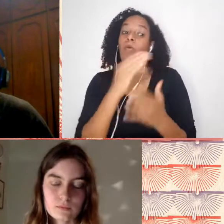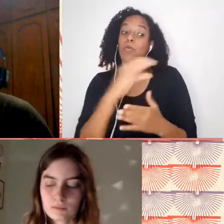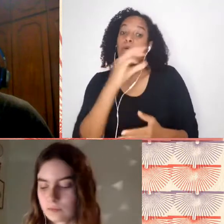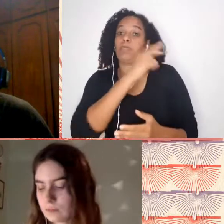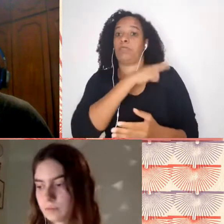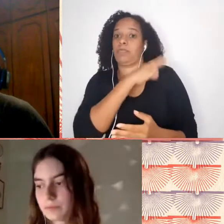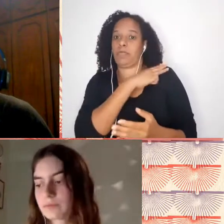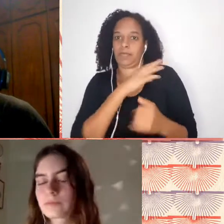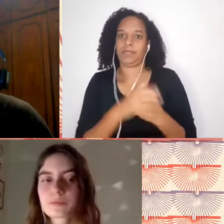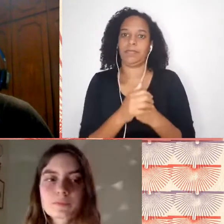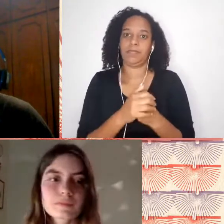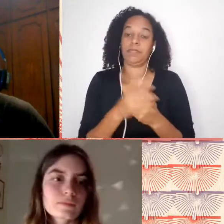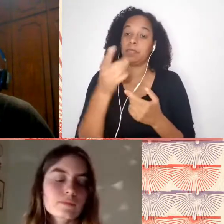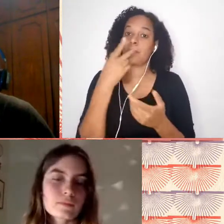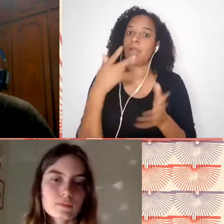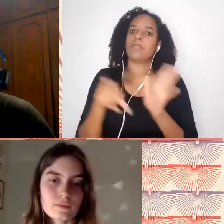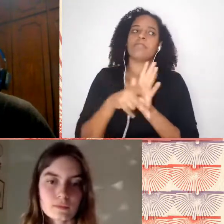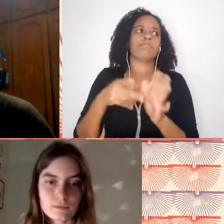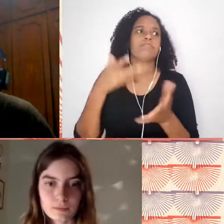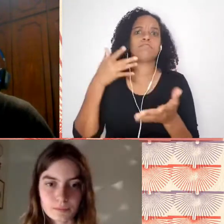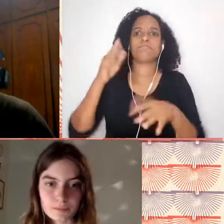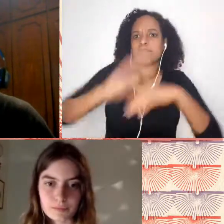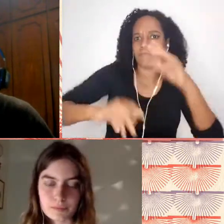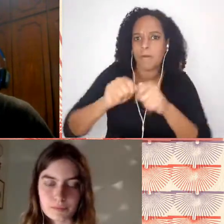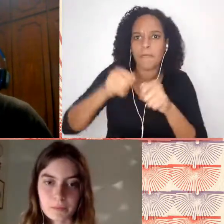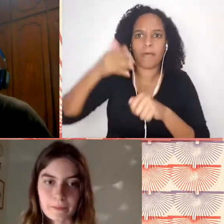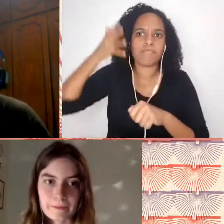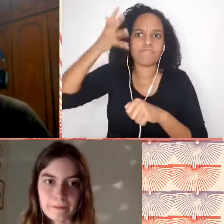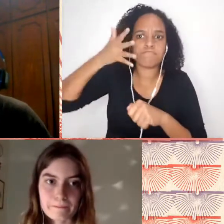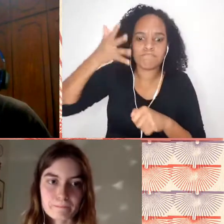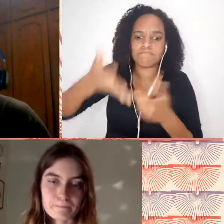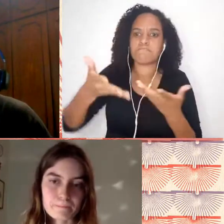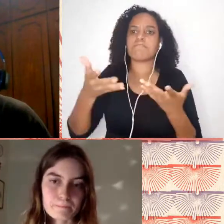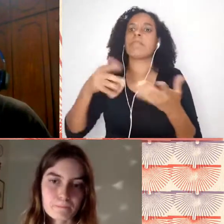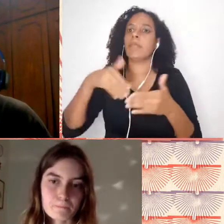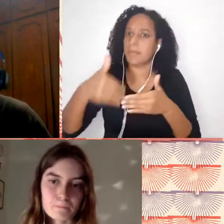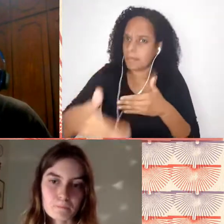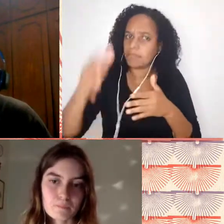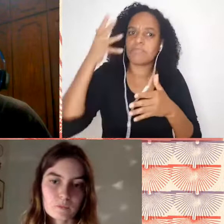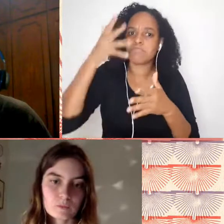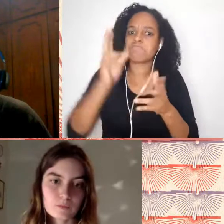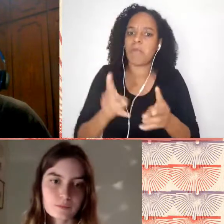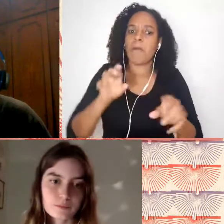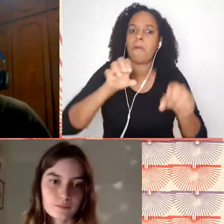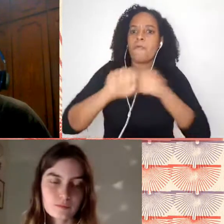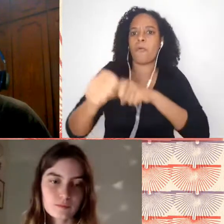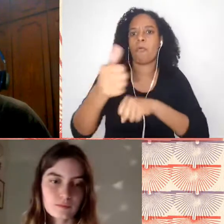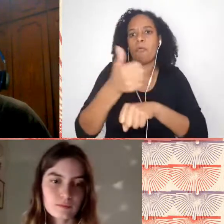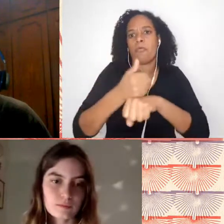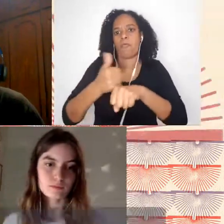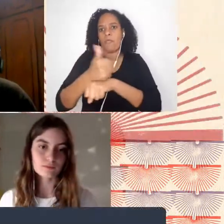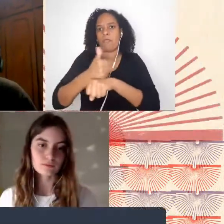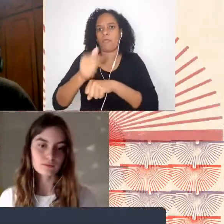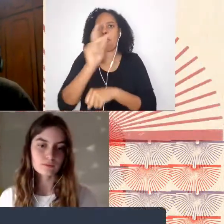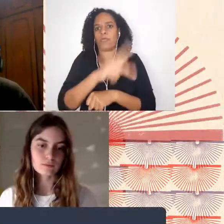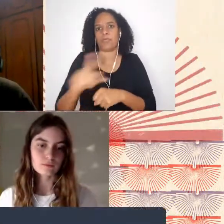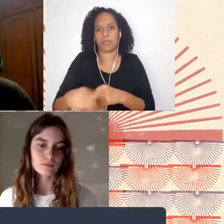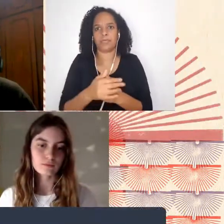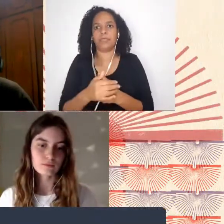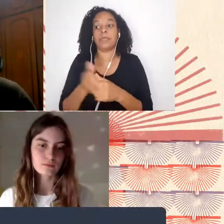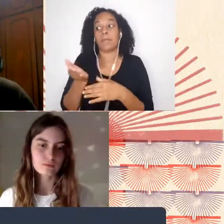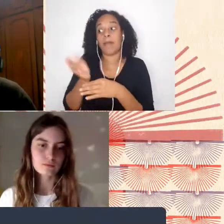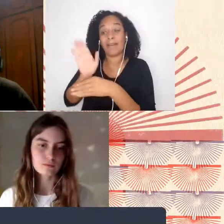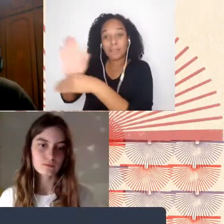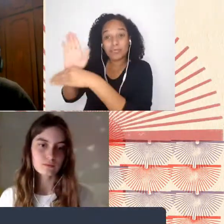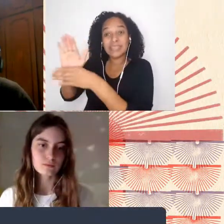Ministrou e ministra palestras e curso de formação para professores, assessorou diversas secretarias de